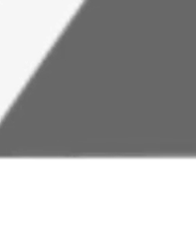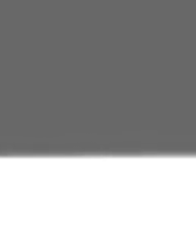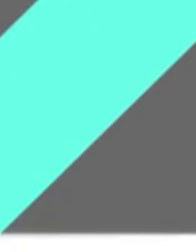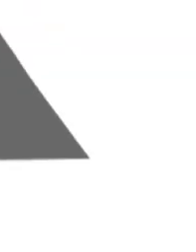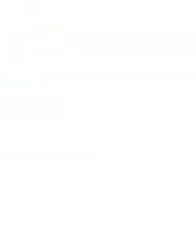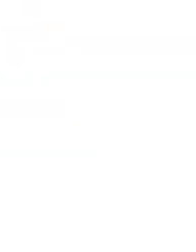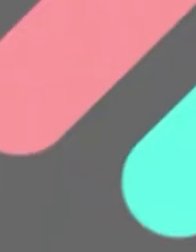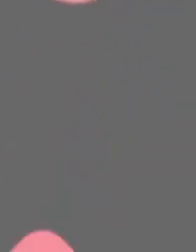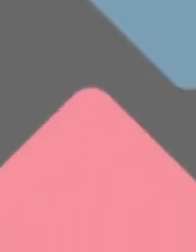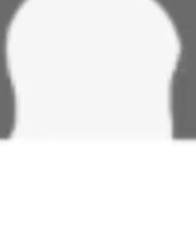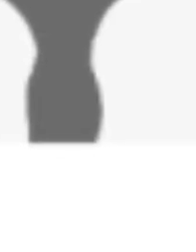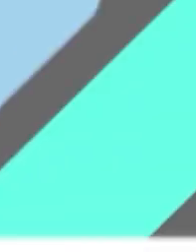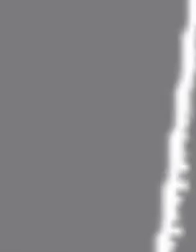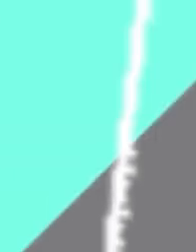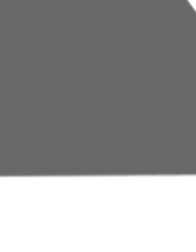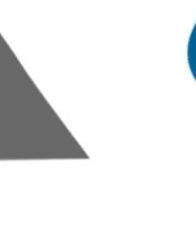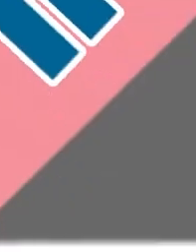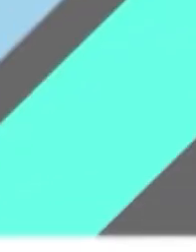Música